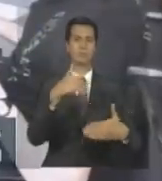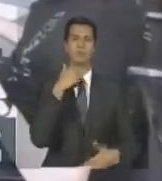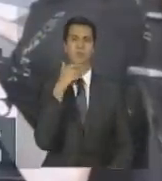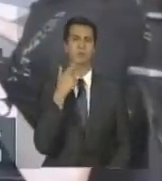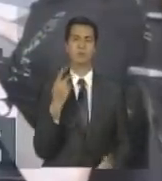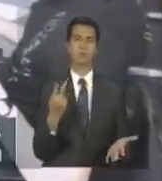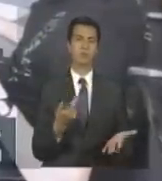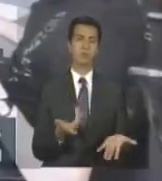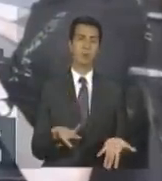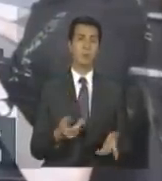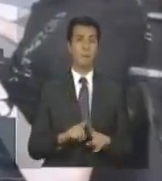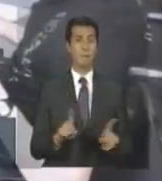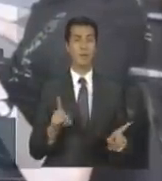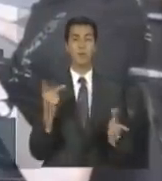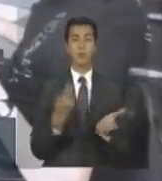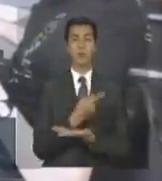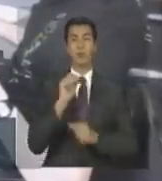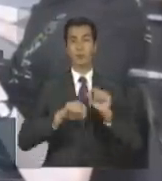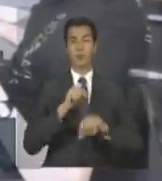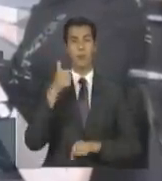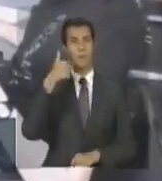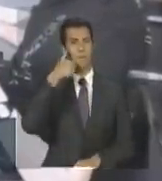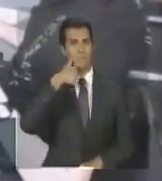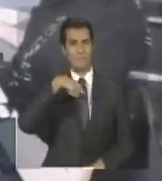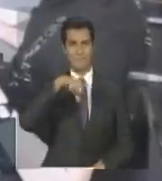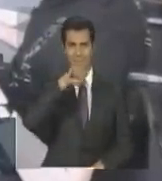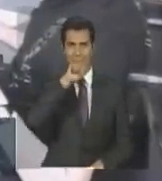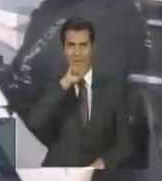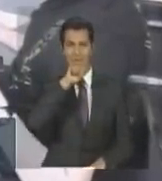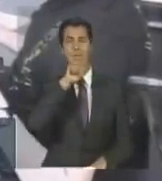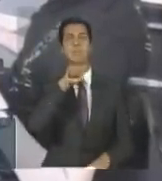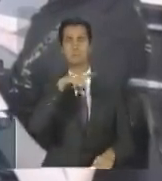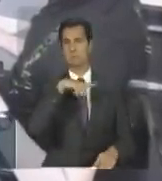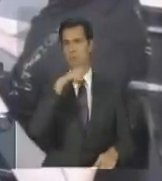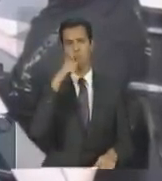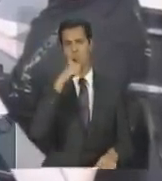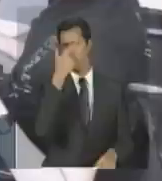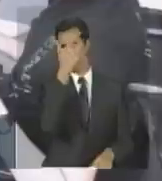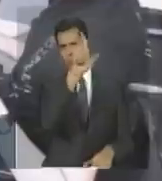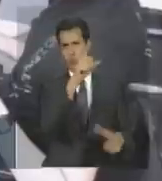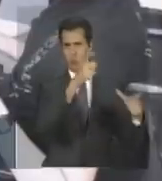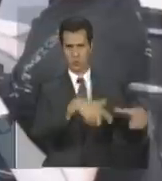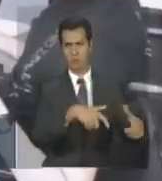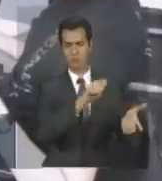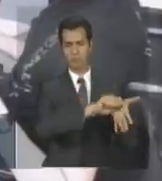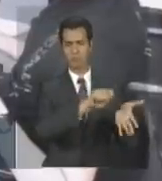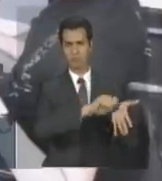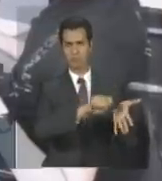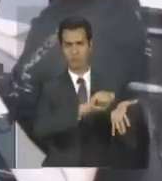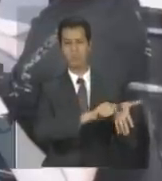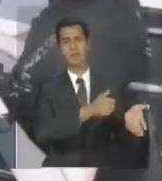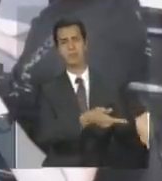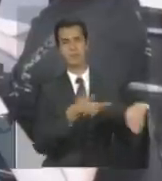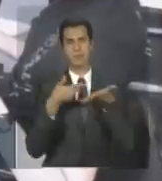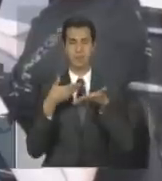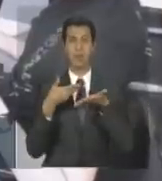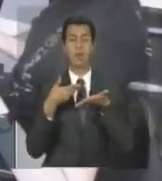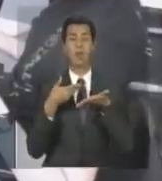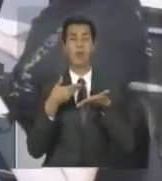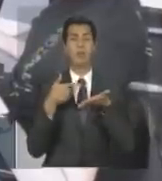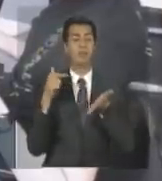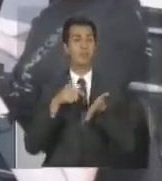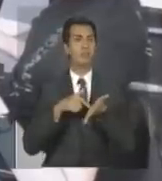mãe mandou uma carta dramática para o Ministério da Educação. Ela estava pagando o financiamento